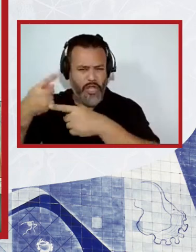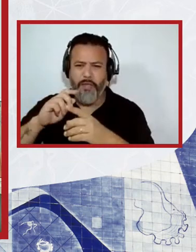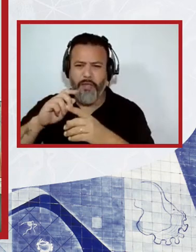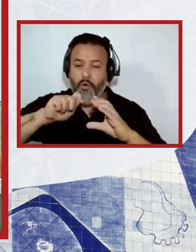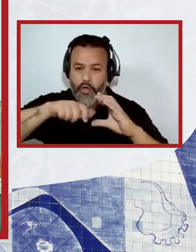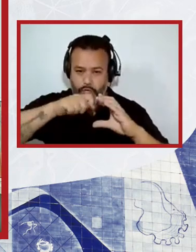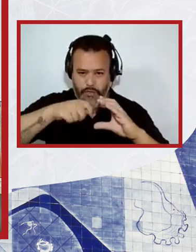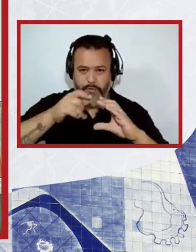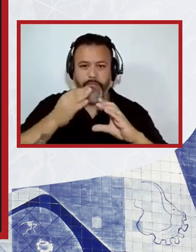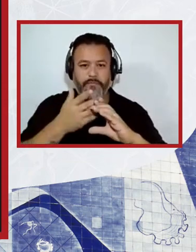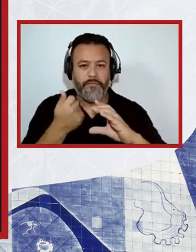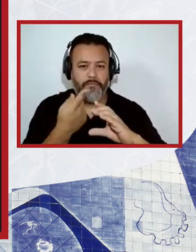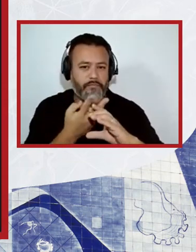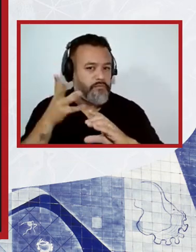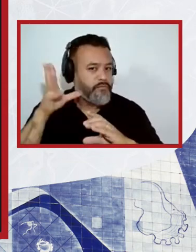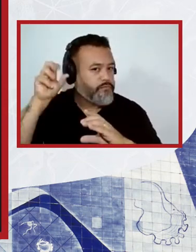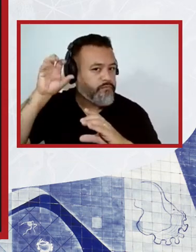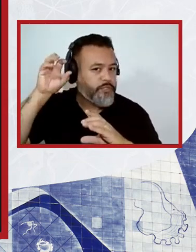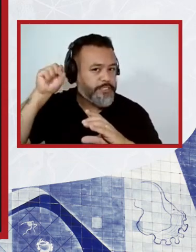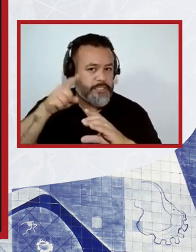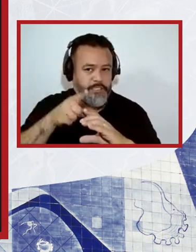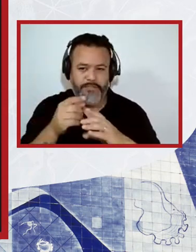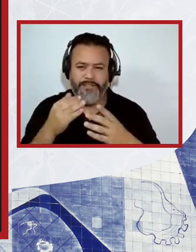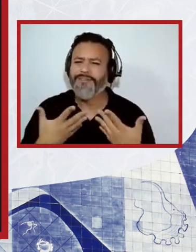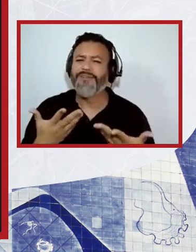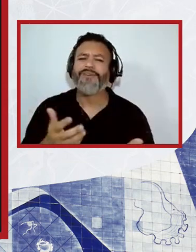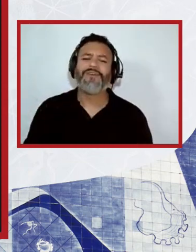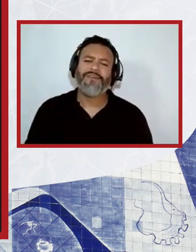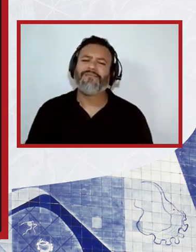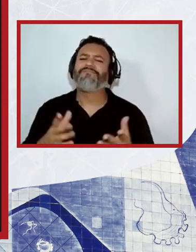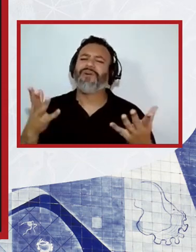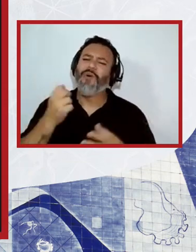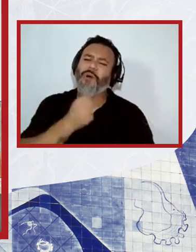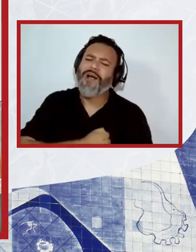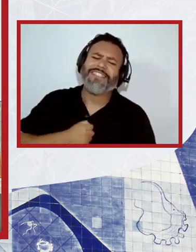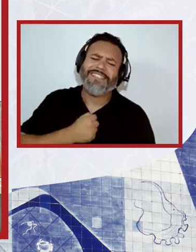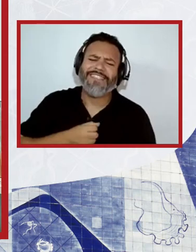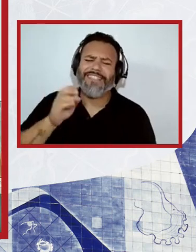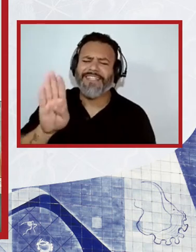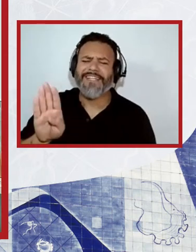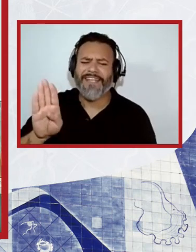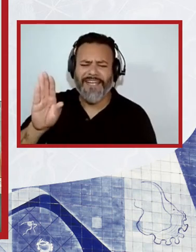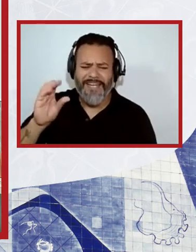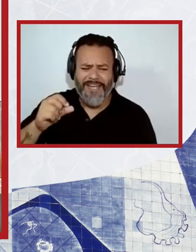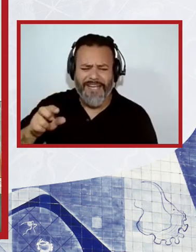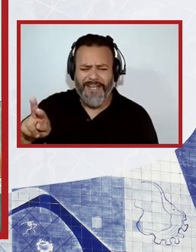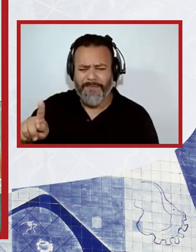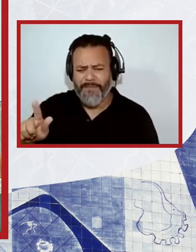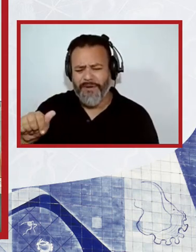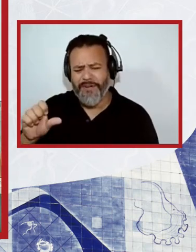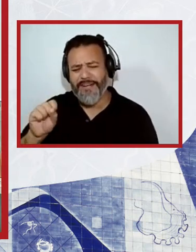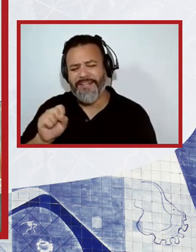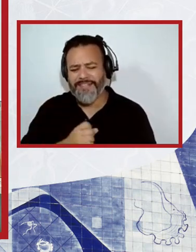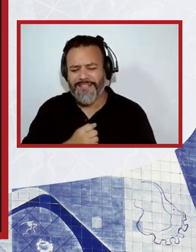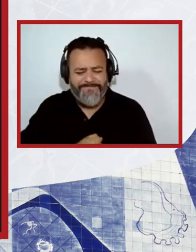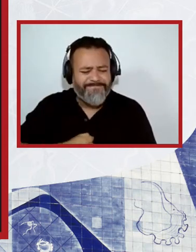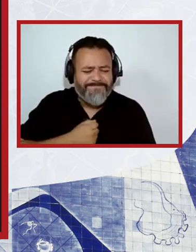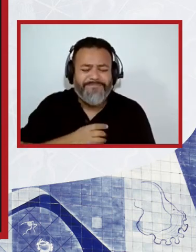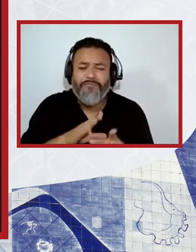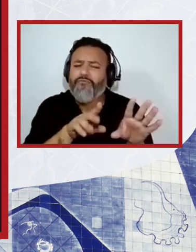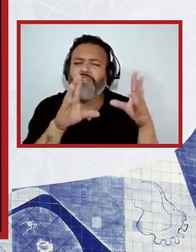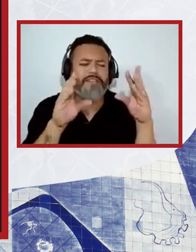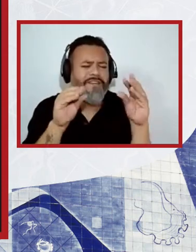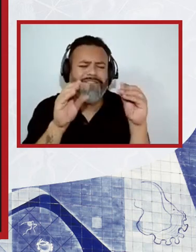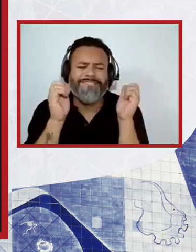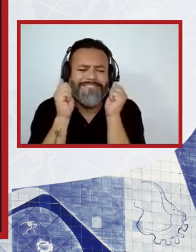bom? Tá bom, Borges, saudade, viu? Ah, você é uma fofa, querida. Eu